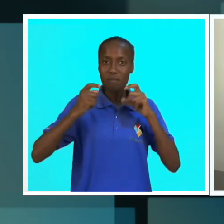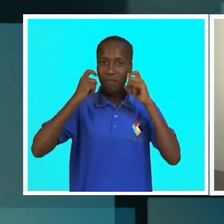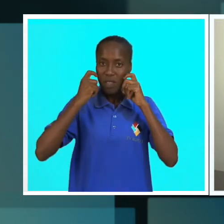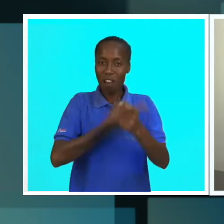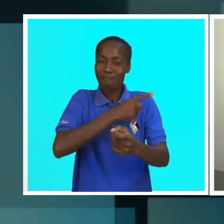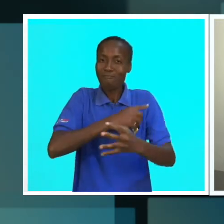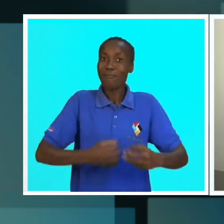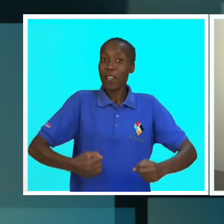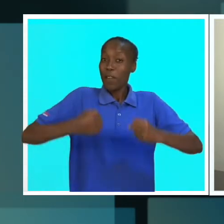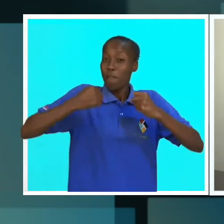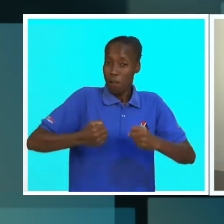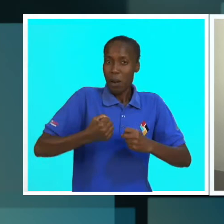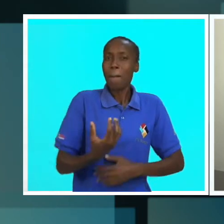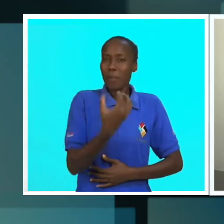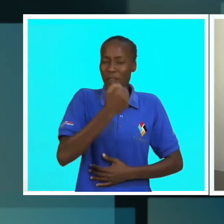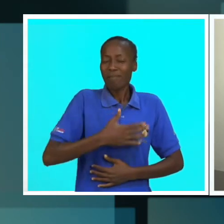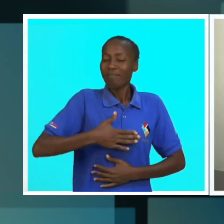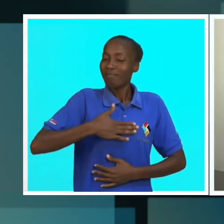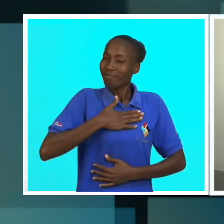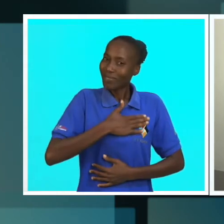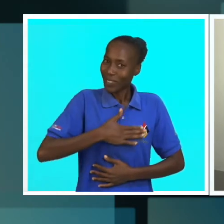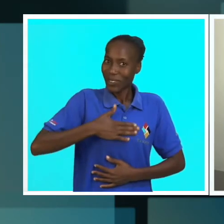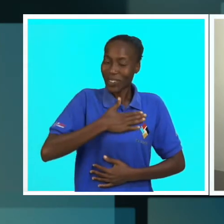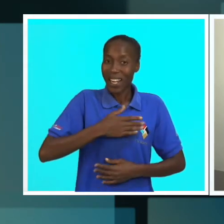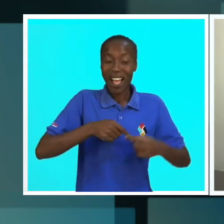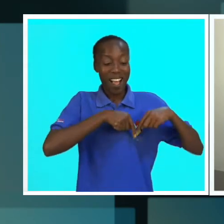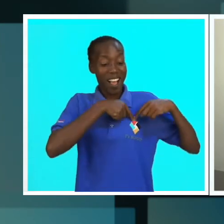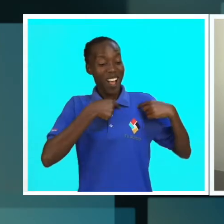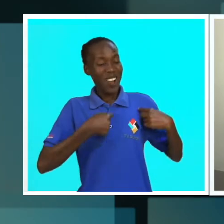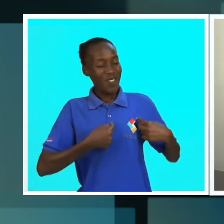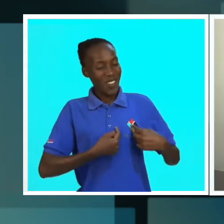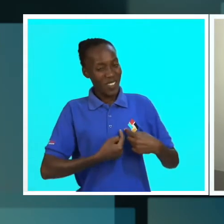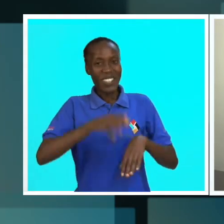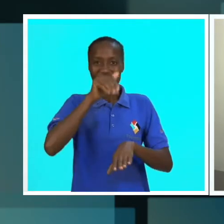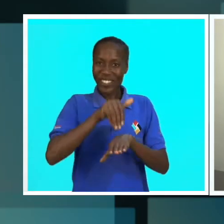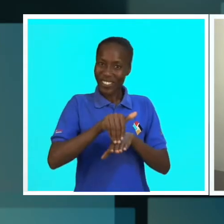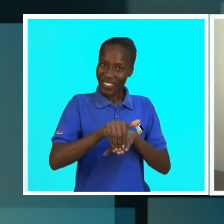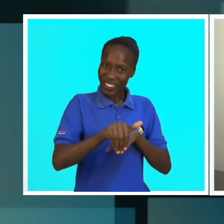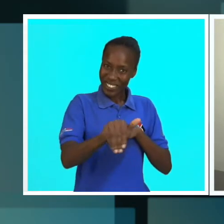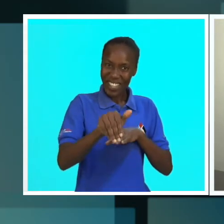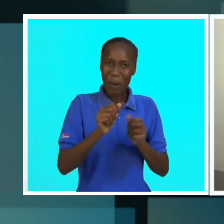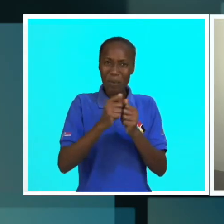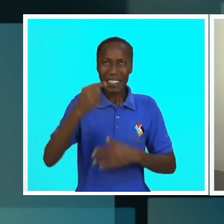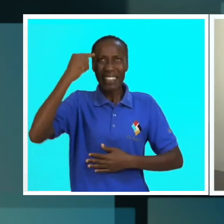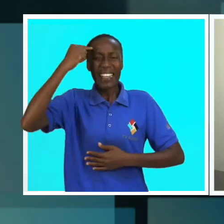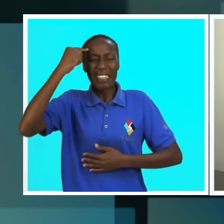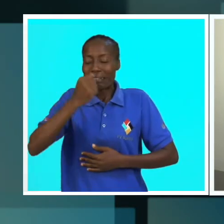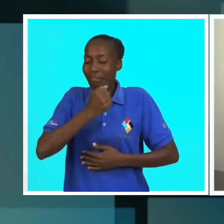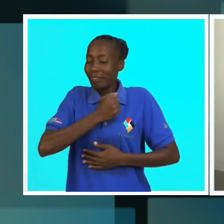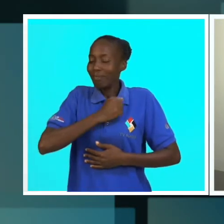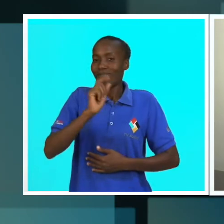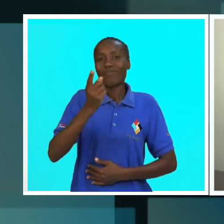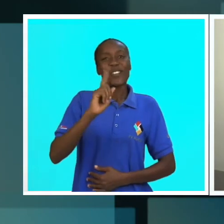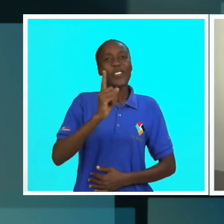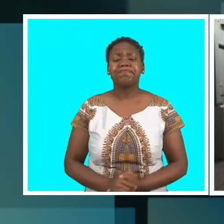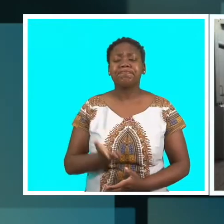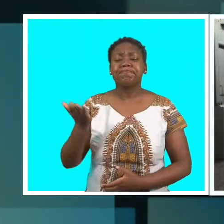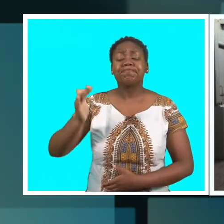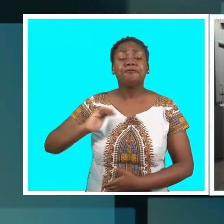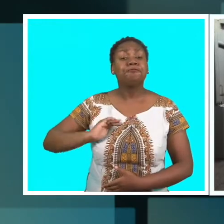fortes e temos que perdoar as coisas. O amor é que tem que prevalecer, então não gostaria muito de lembrar essa parte.